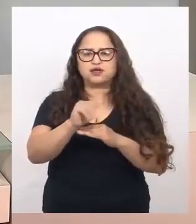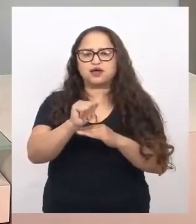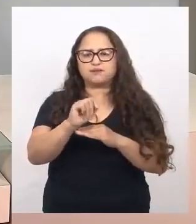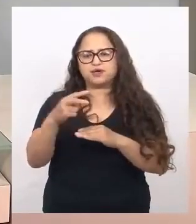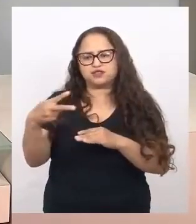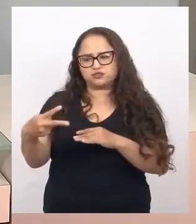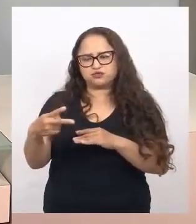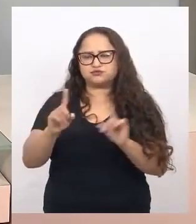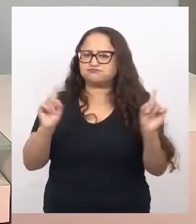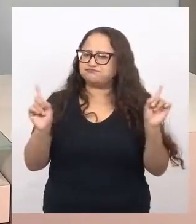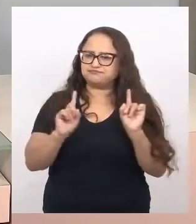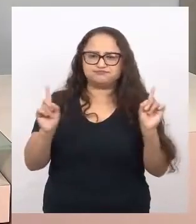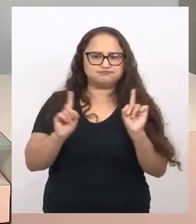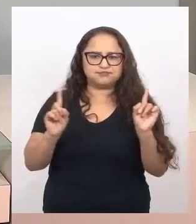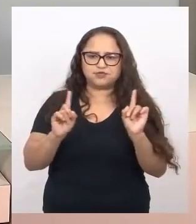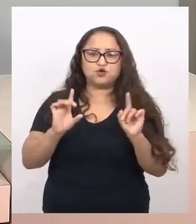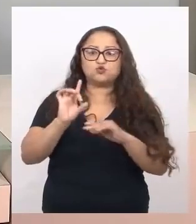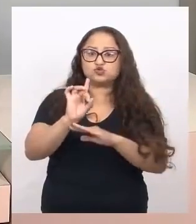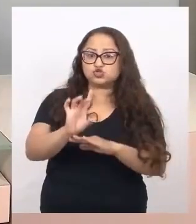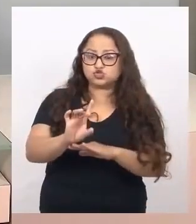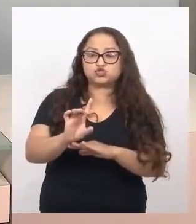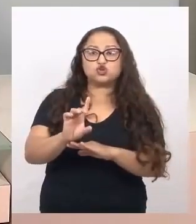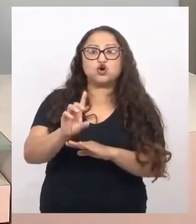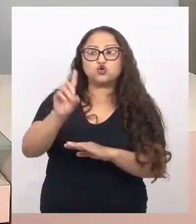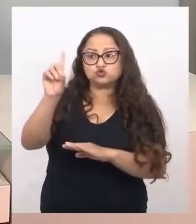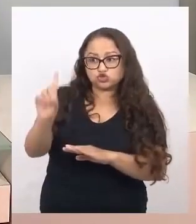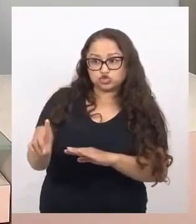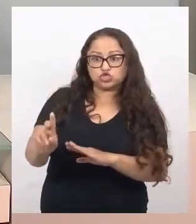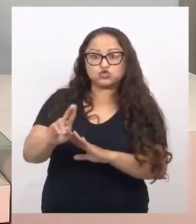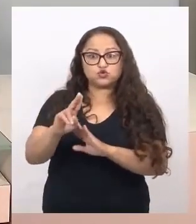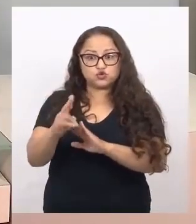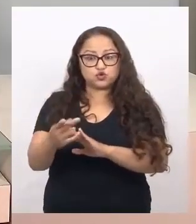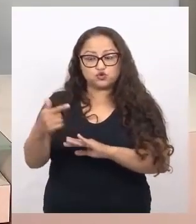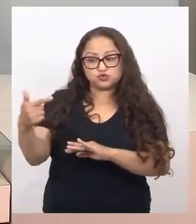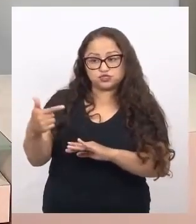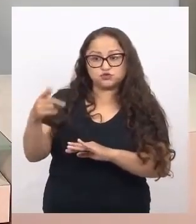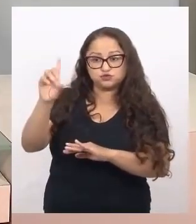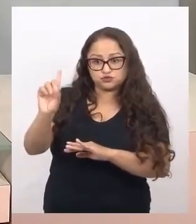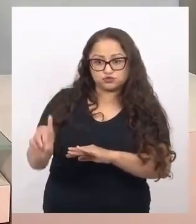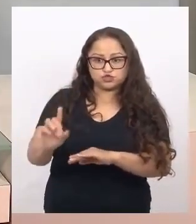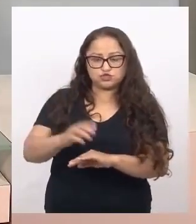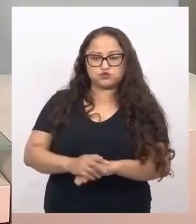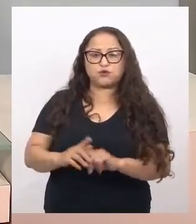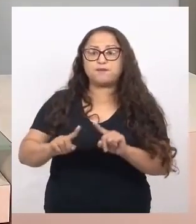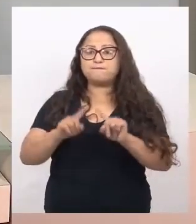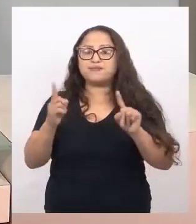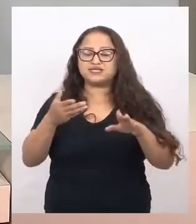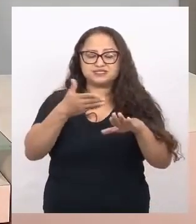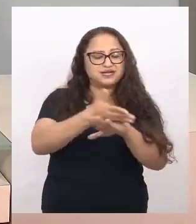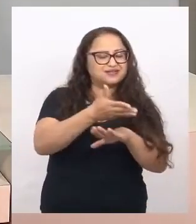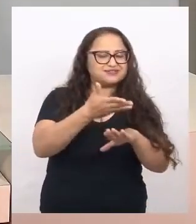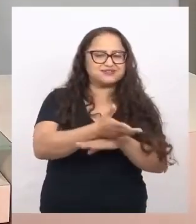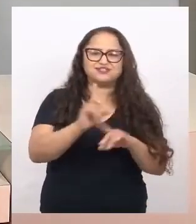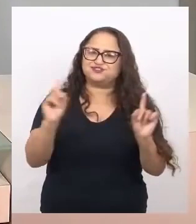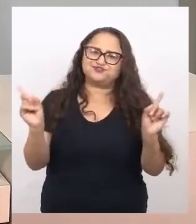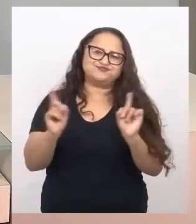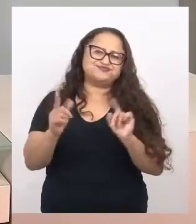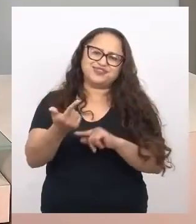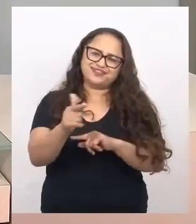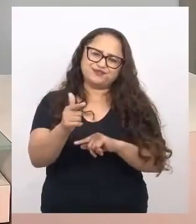para o vice-diretor. O GOI ele pode auxiliar o diretor no procedimento, mas ele não vai ter acesso à funcionalidade na